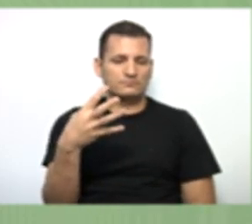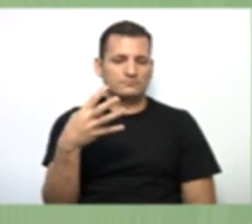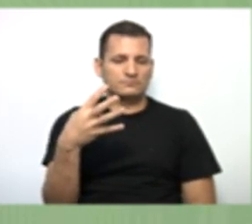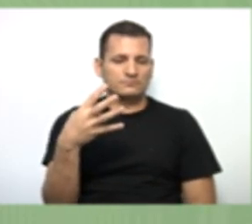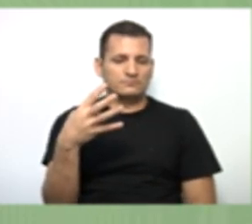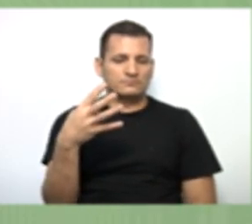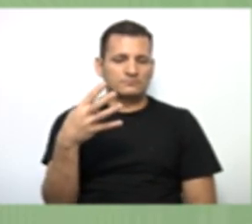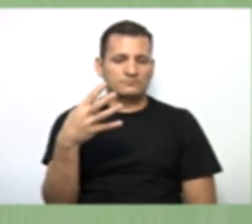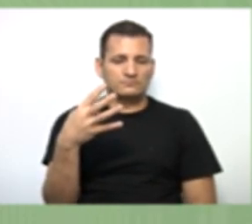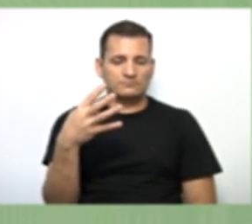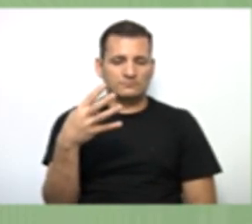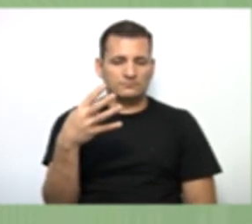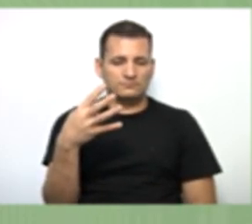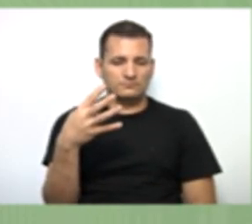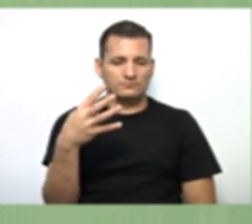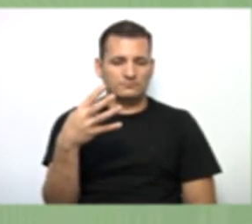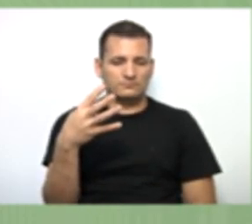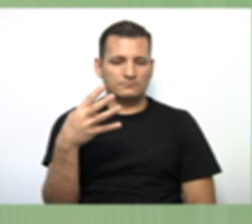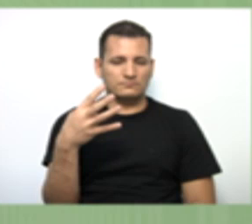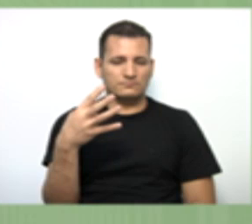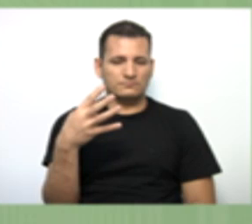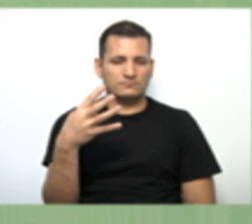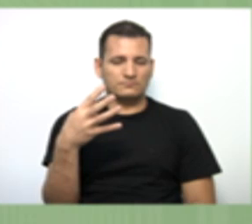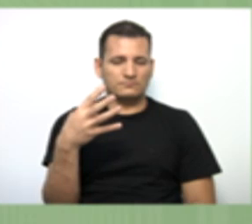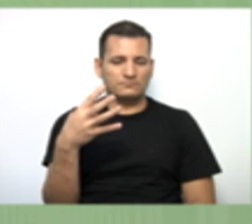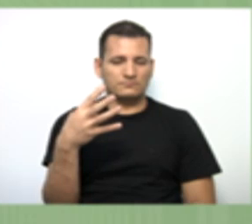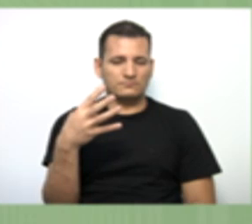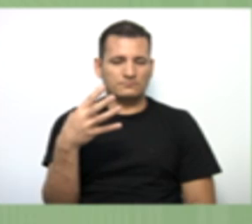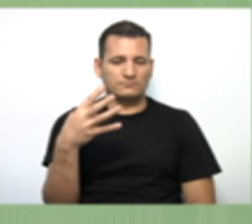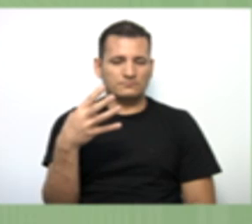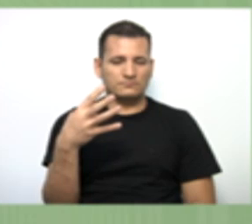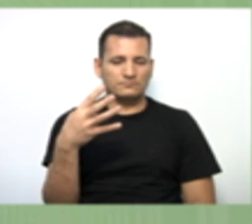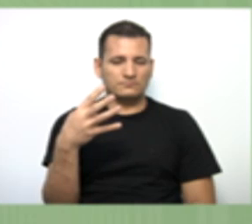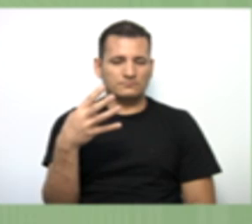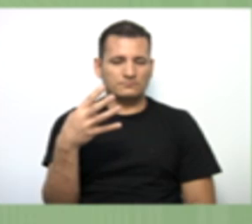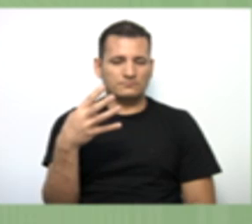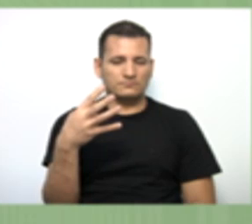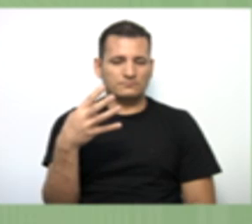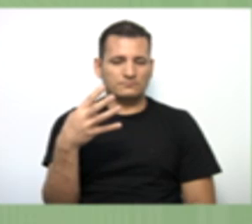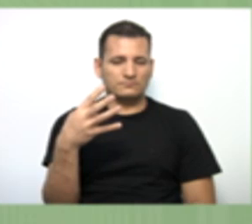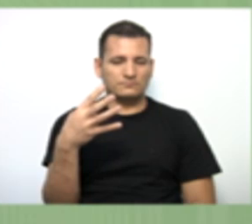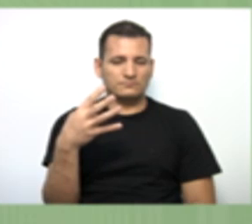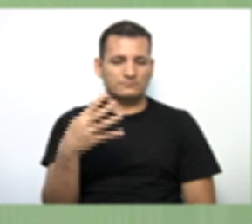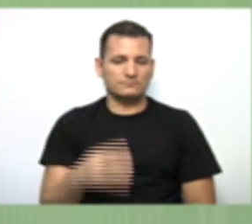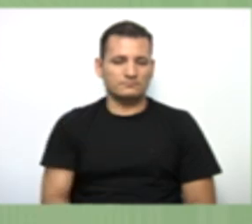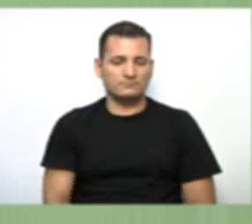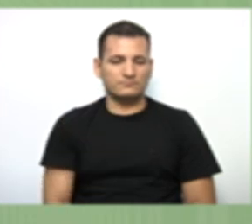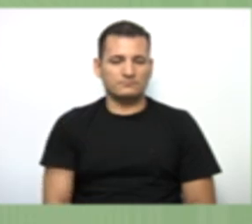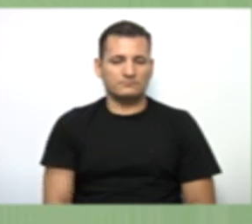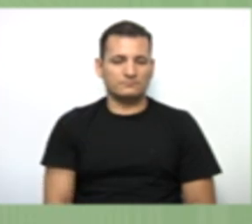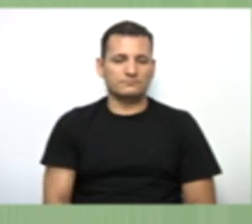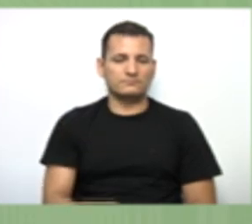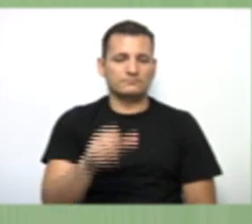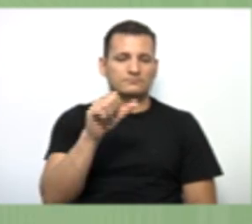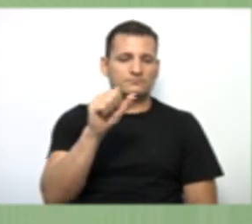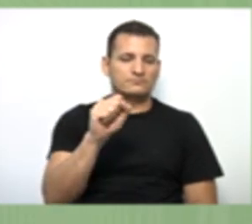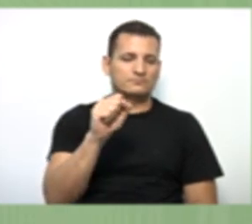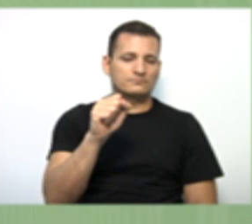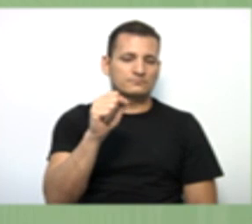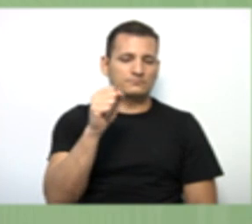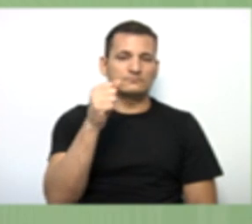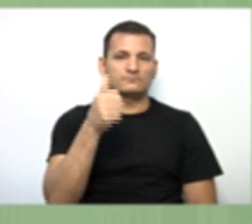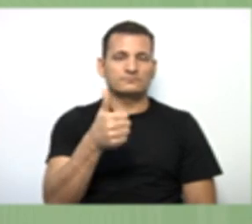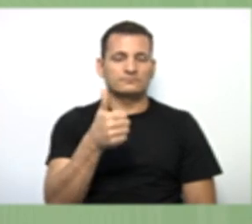11 mais 1, 7, 81. Né? Nós temos aí